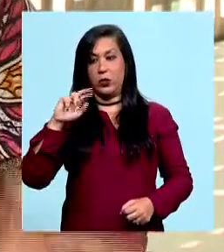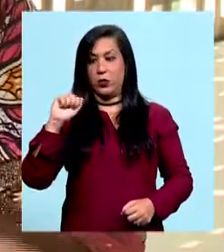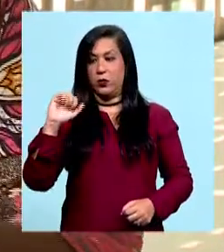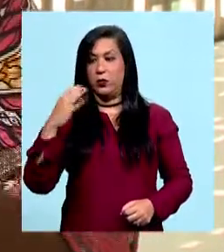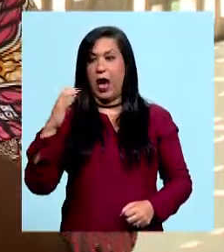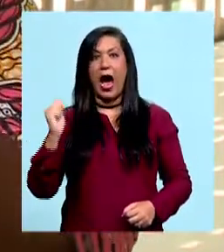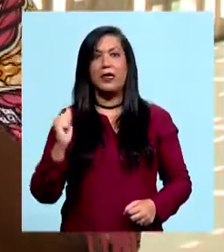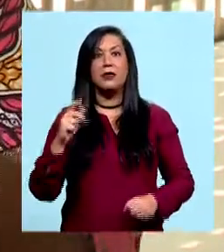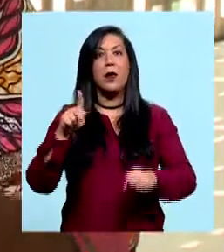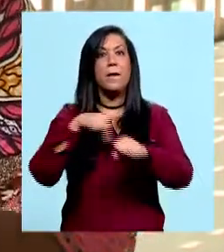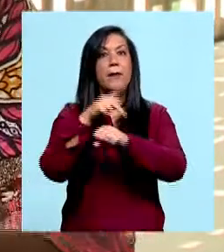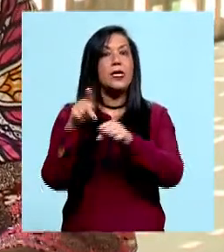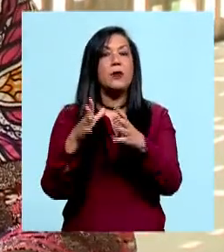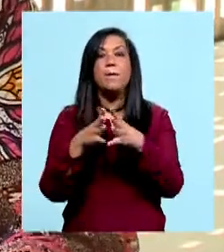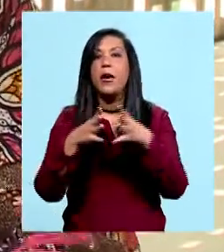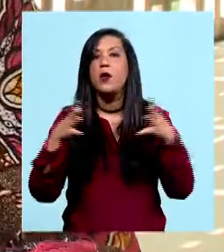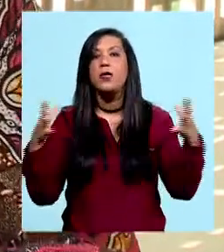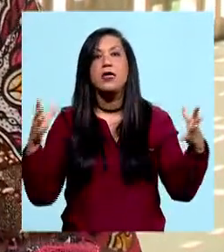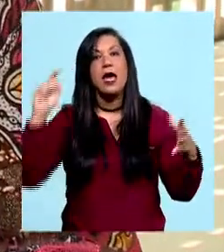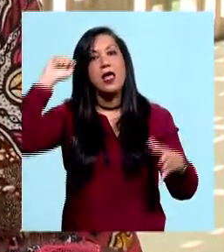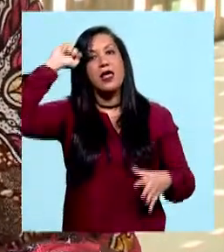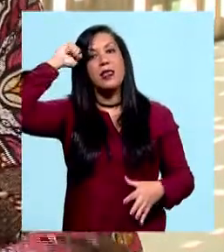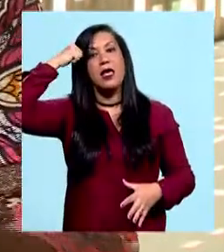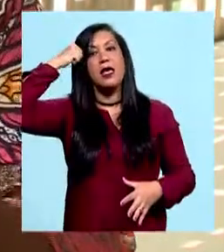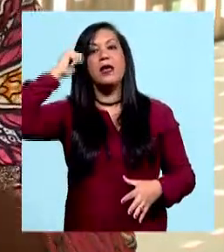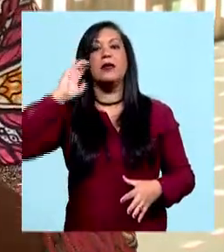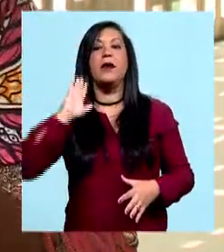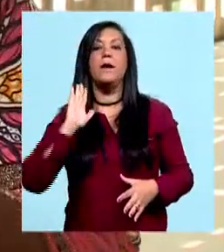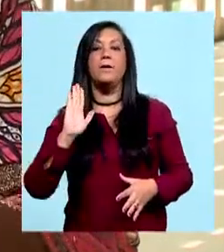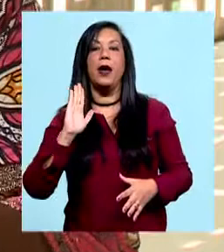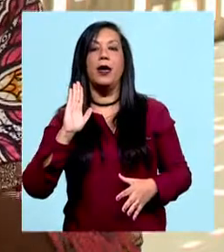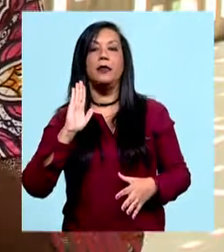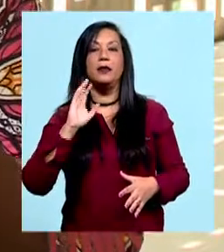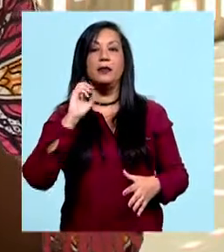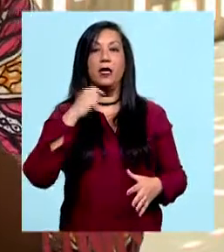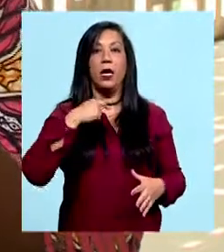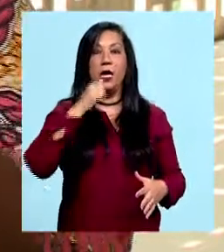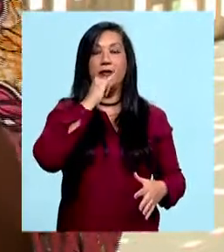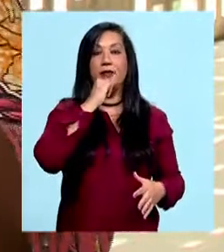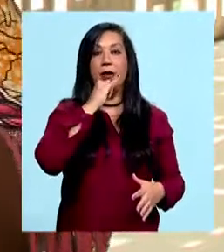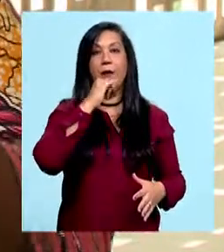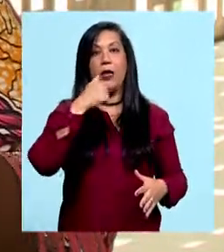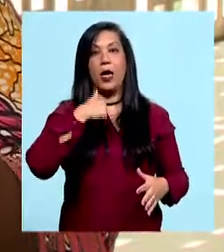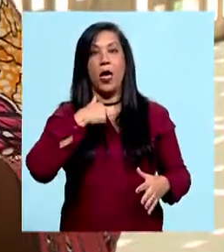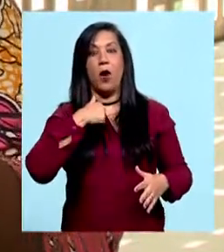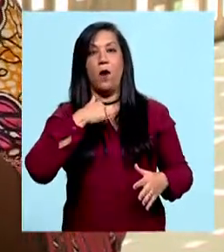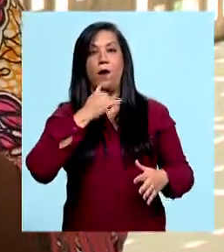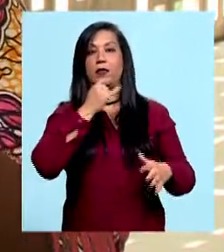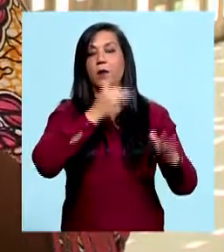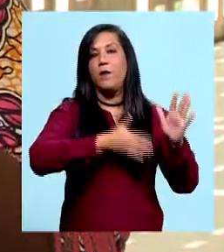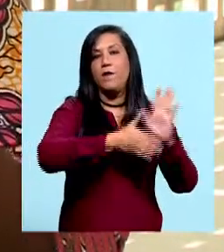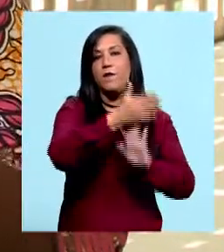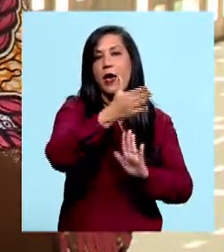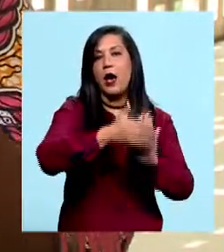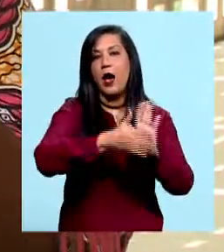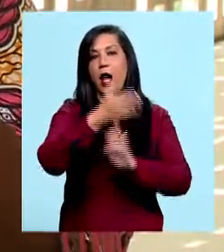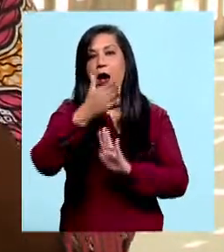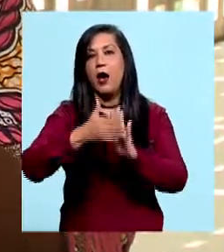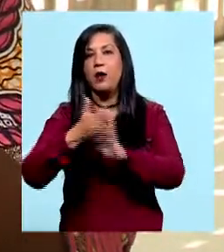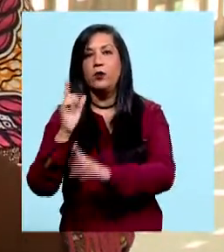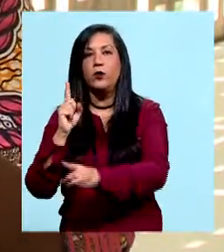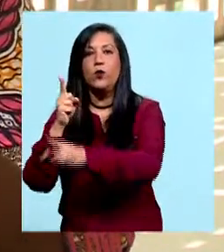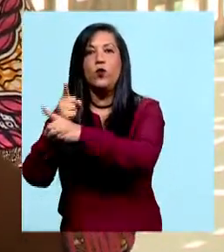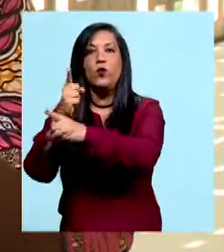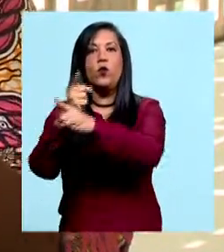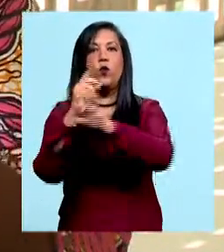maioria negra, governo negro, etc. Mas quando eu vou atravessar a primeira fronteira para ir ao encontro